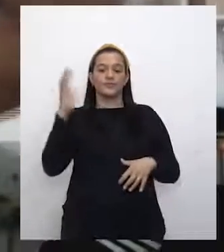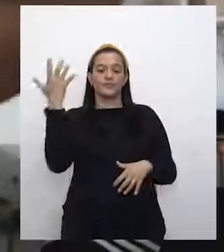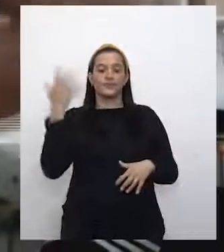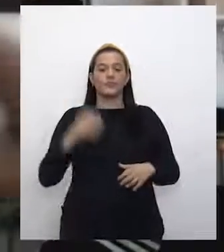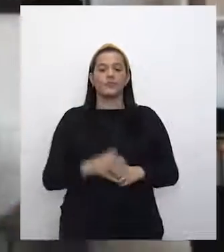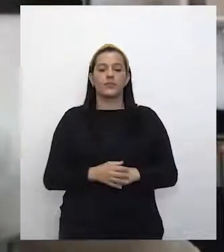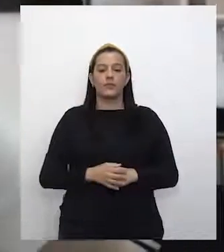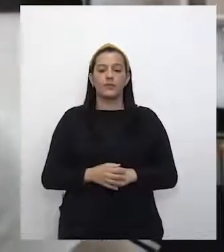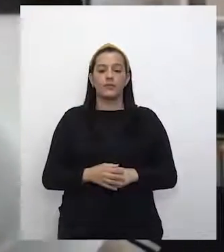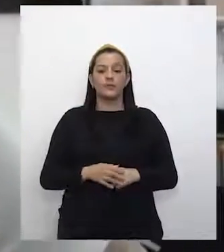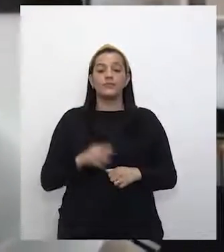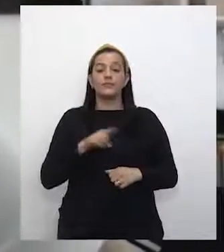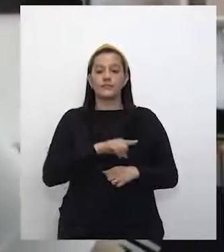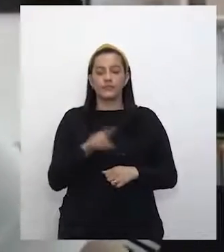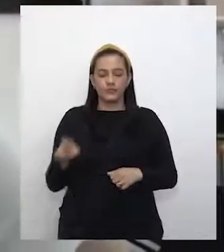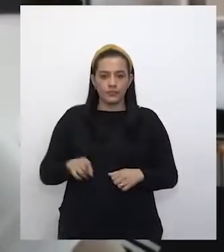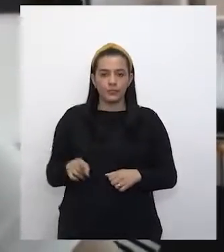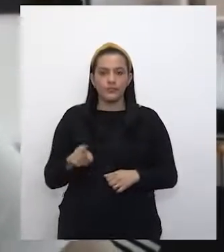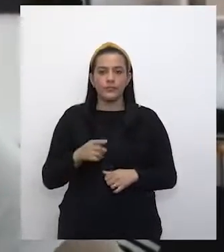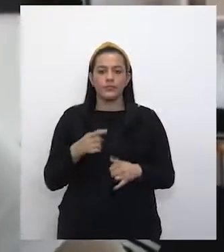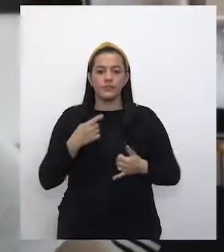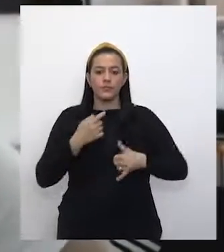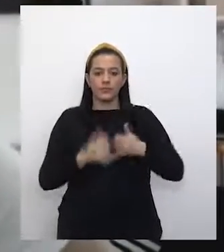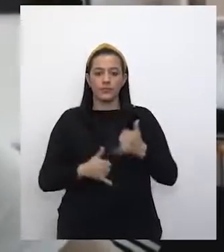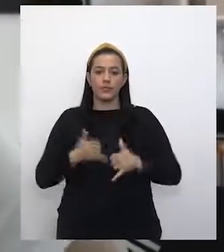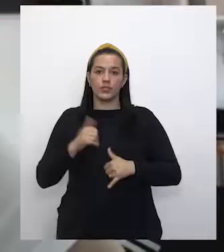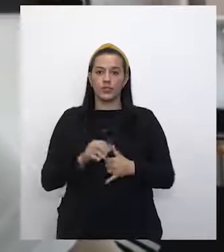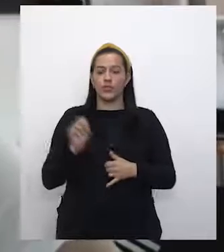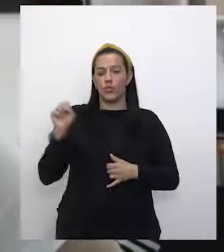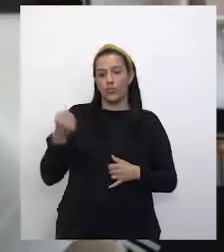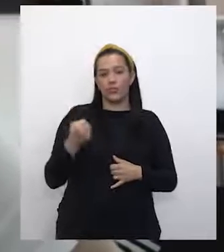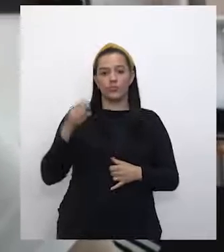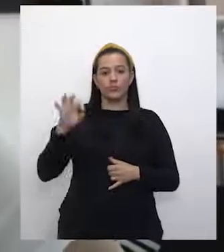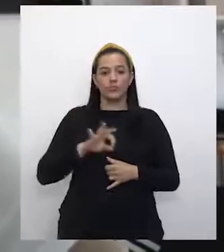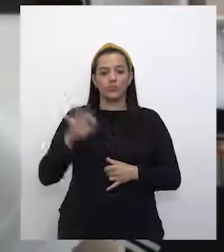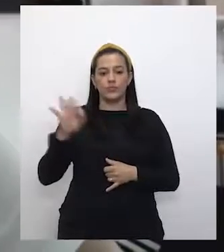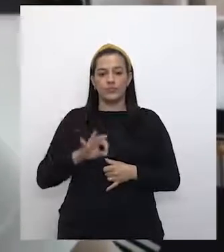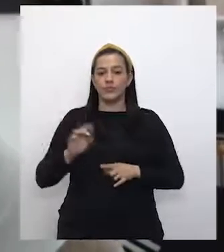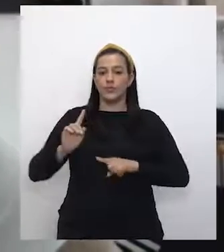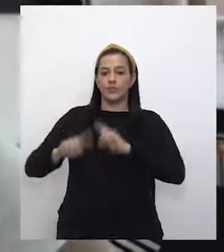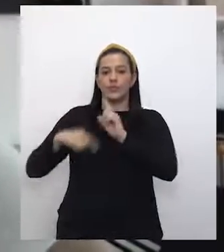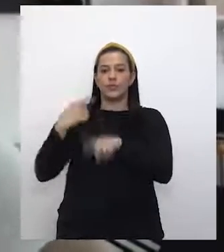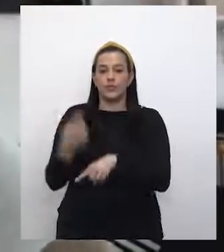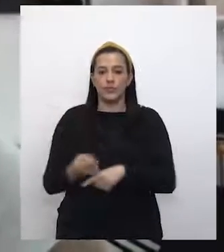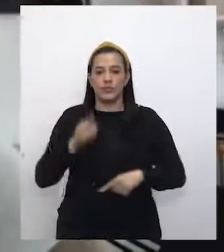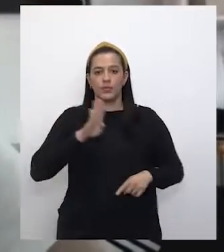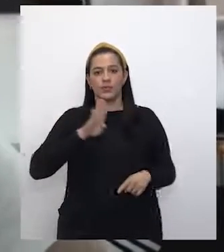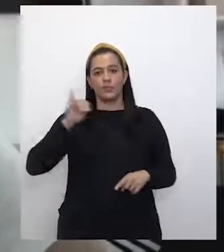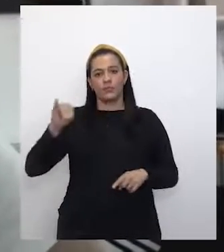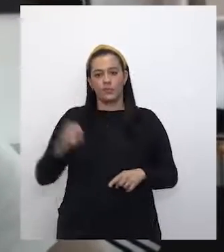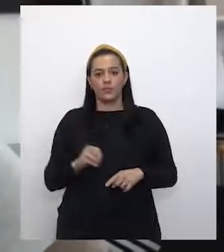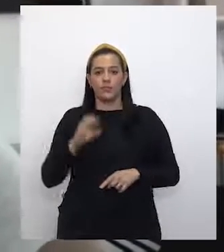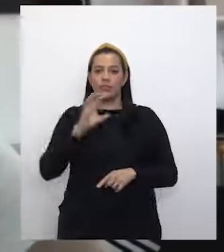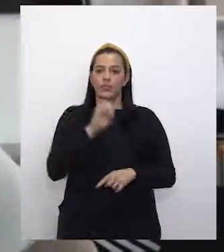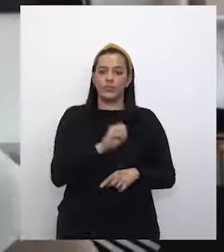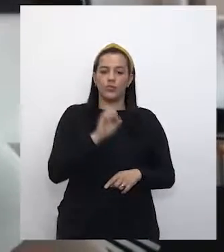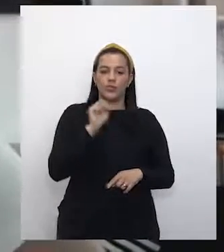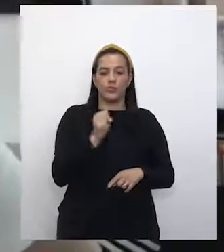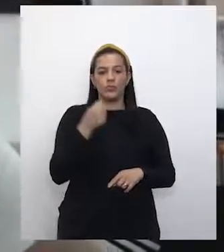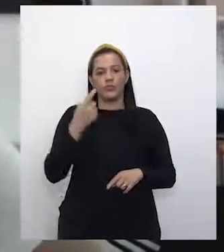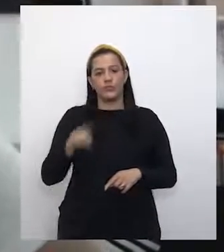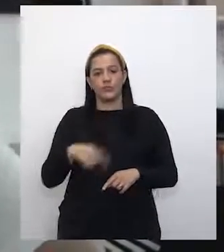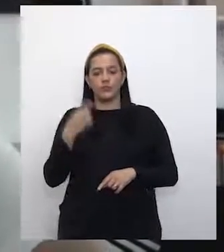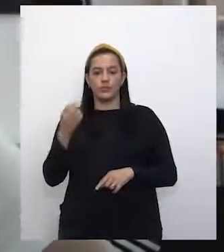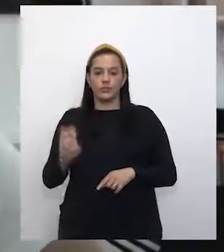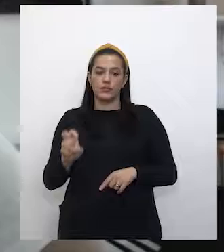né? A energia eólica, ela segue, né, 8%, depois a energia da biomassa, 8,5%, né? Até